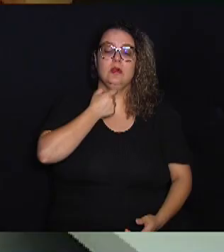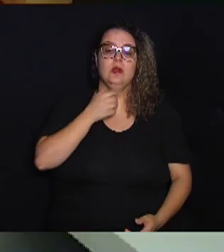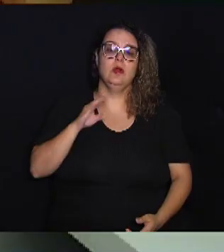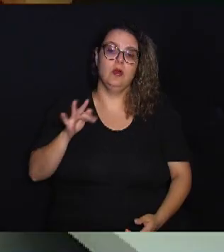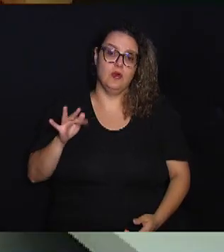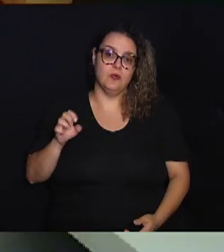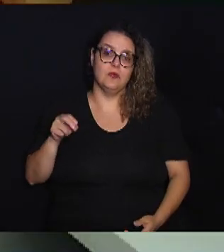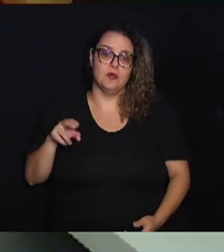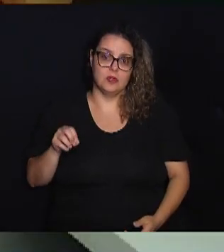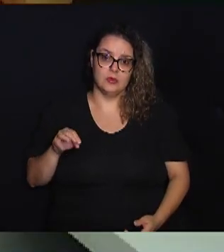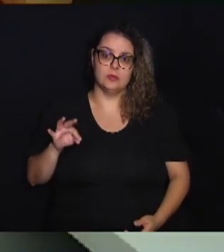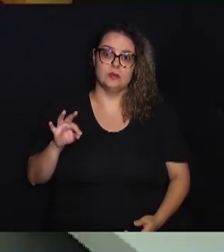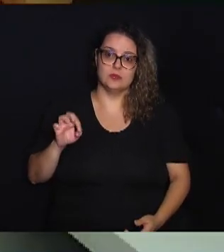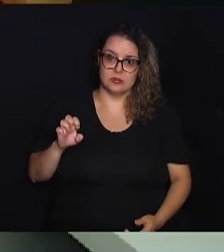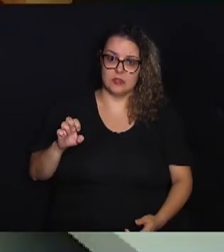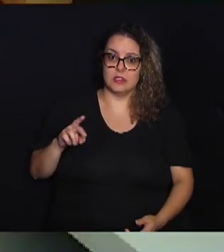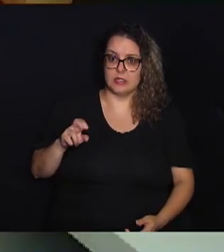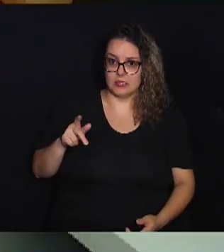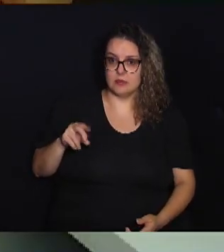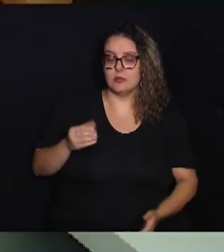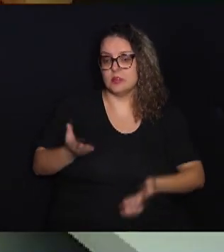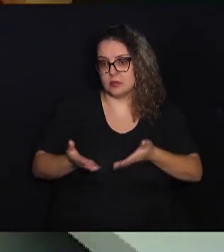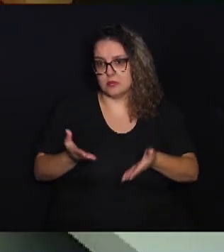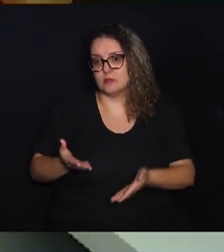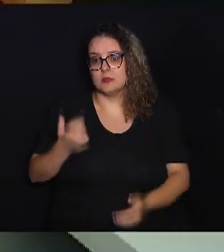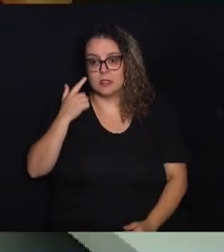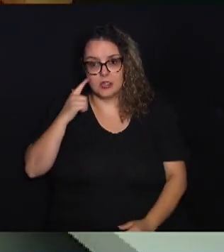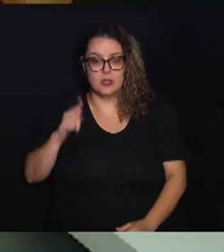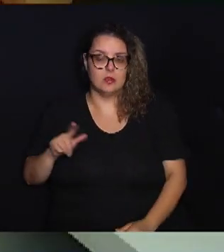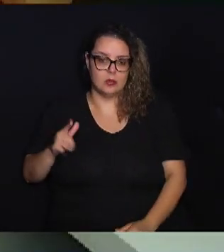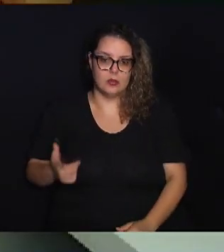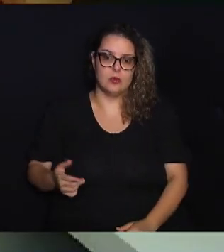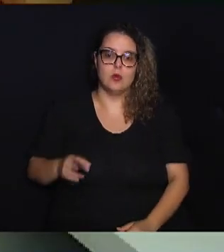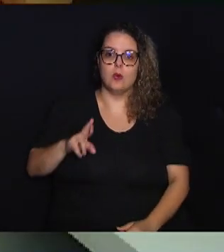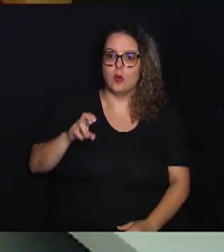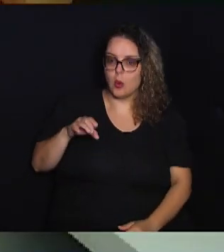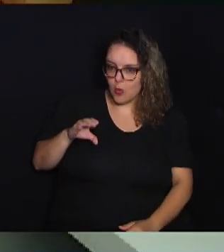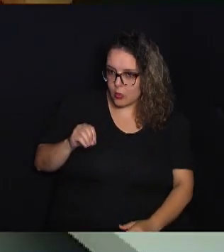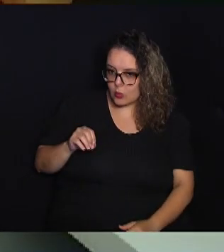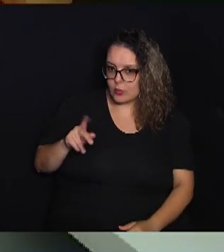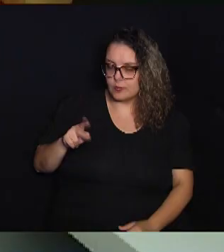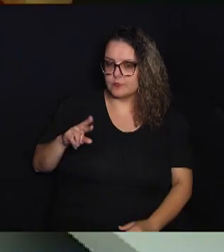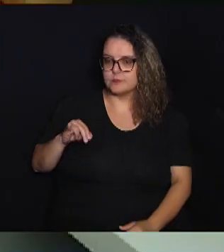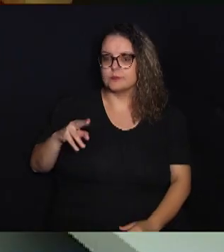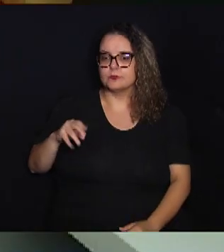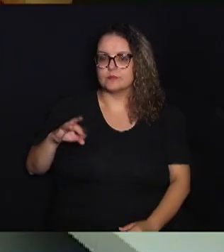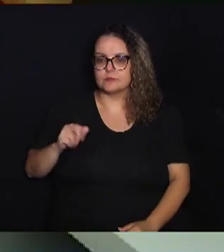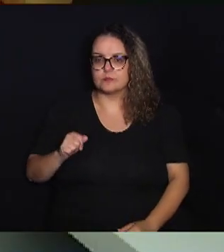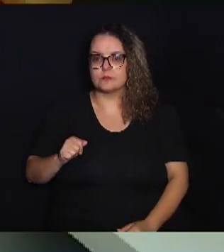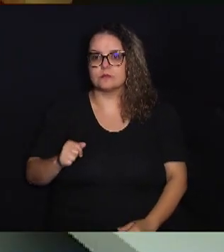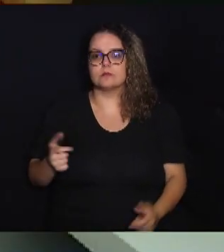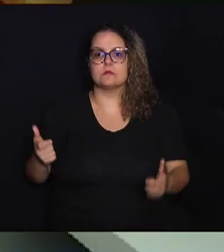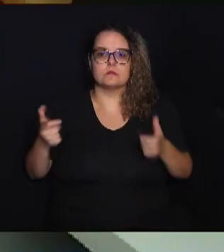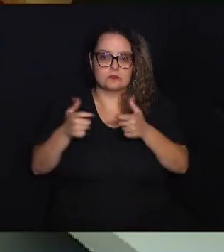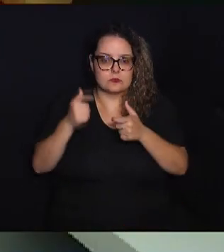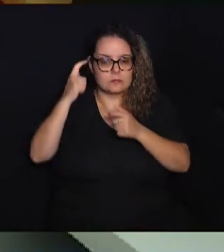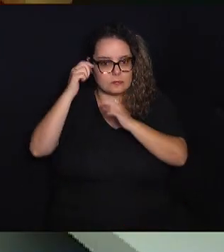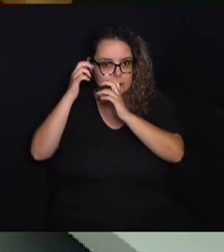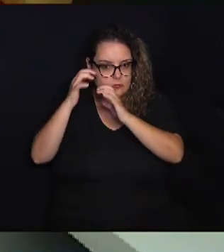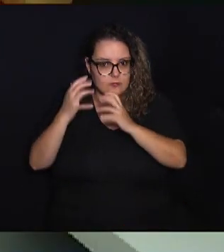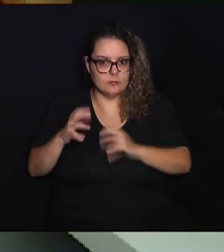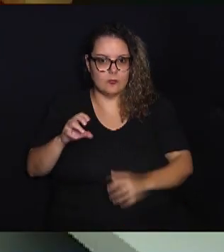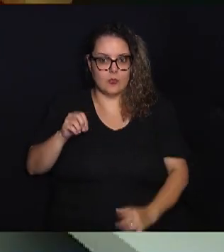tem tratamento também. Mas claro, né, o ronco primário, por não reduzir a oxigenação cerebral, ele é muito